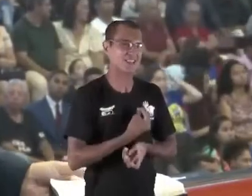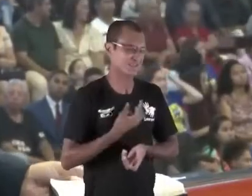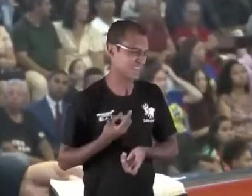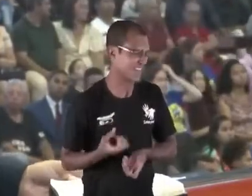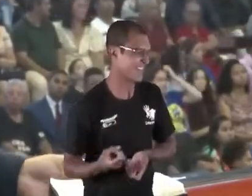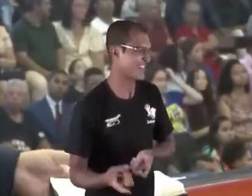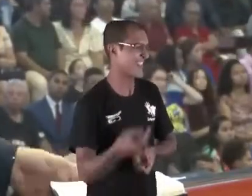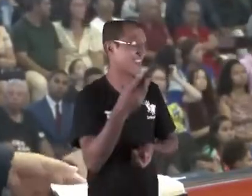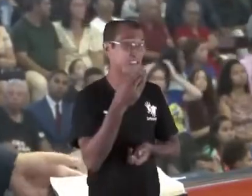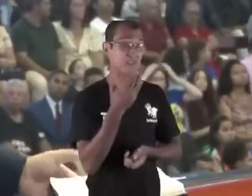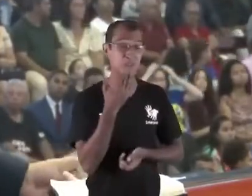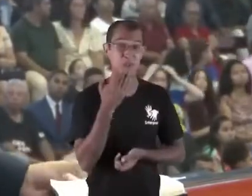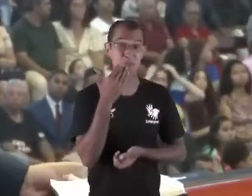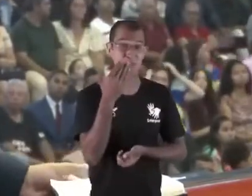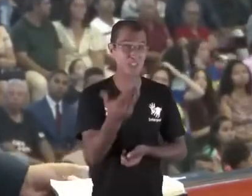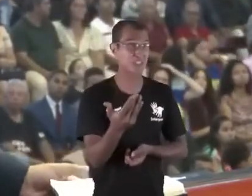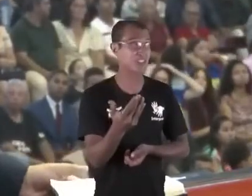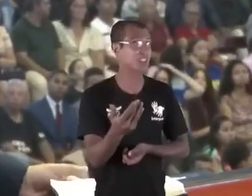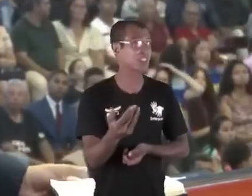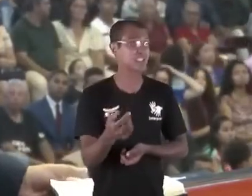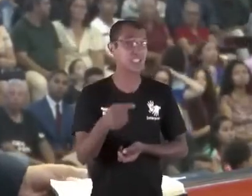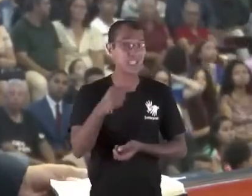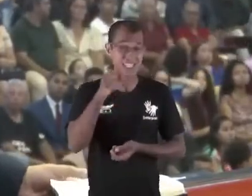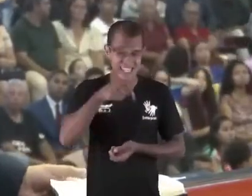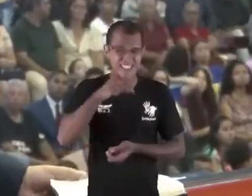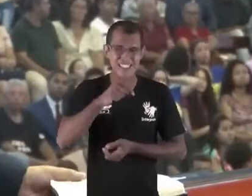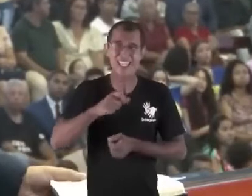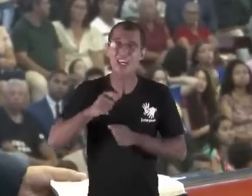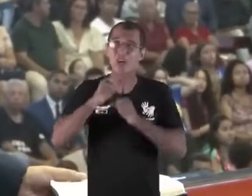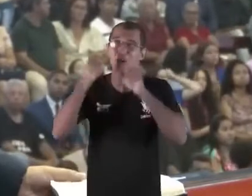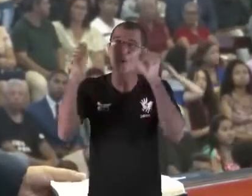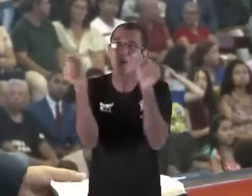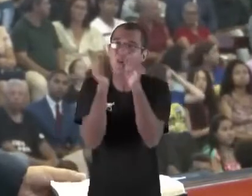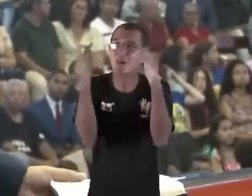Eu quero convidá-los debaixo desta glória,